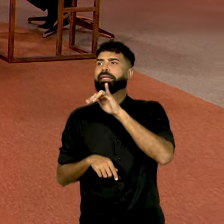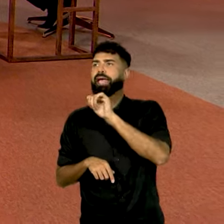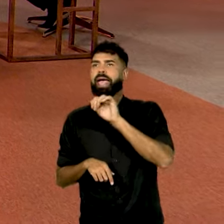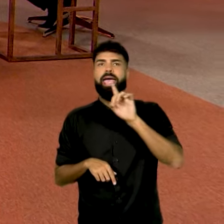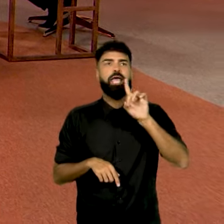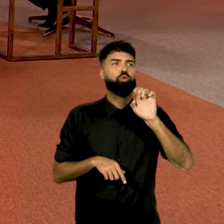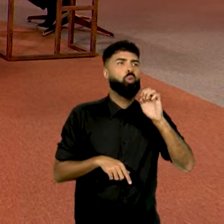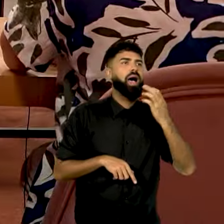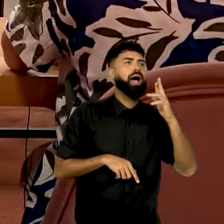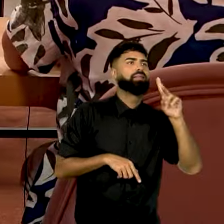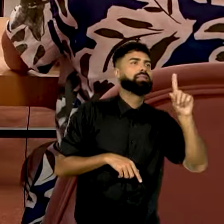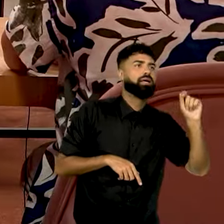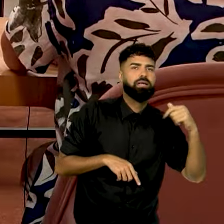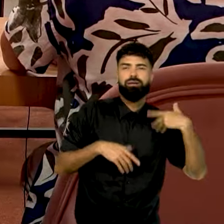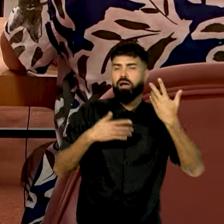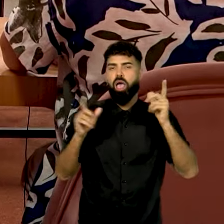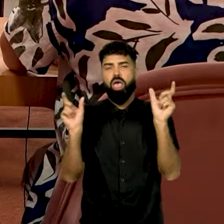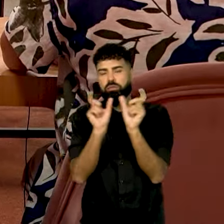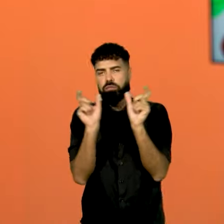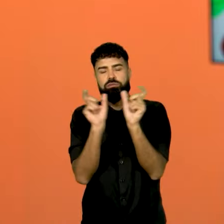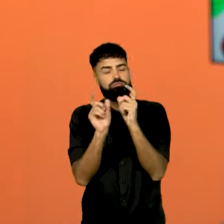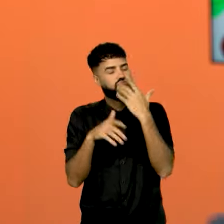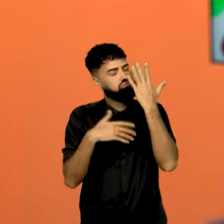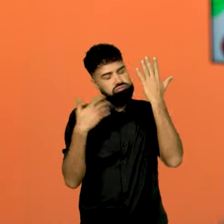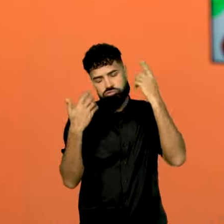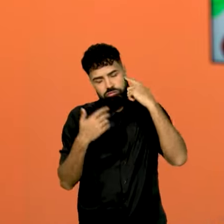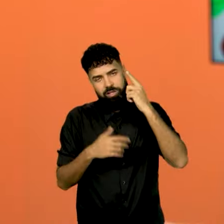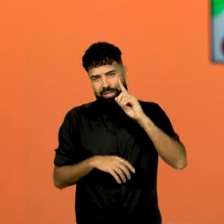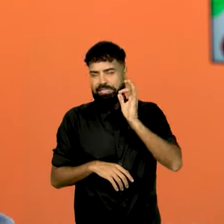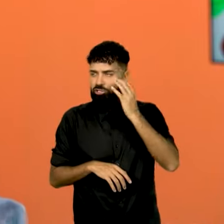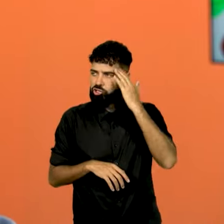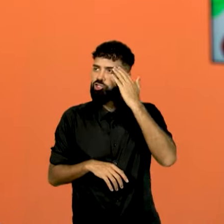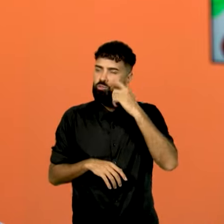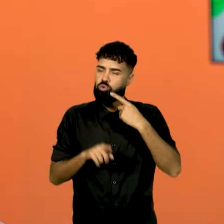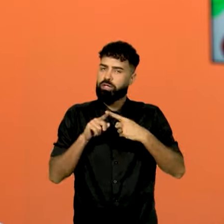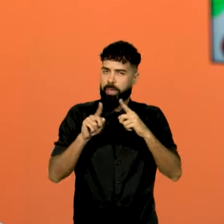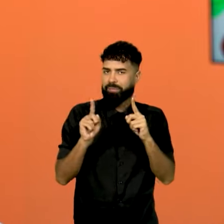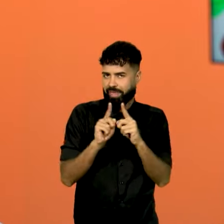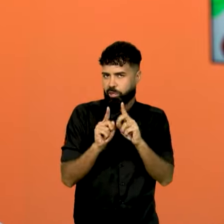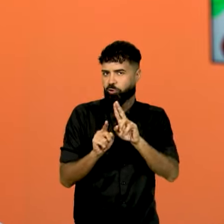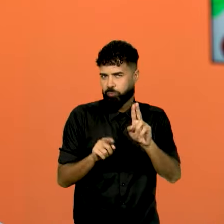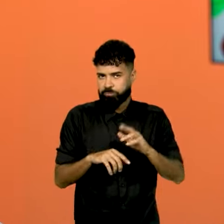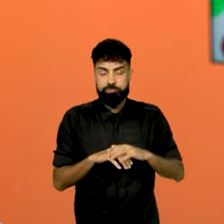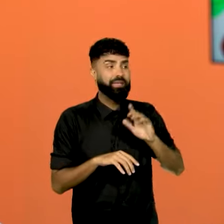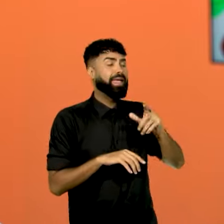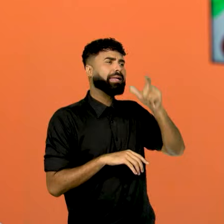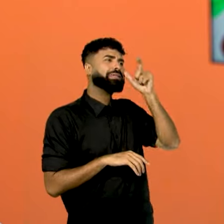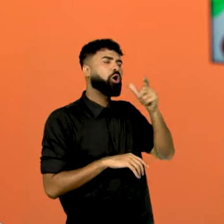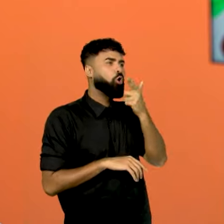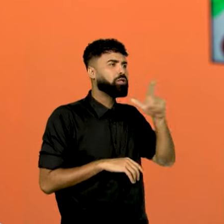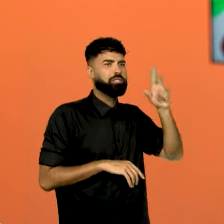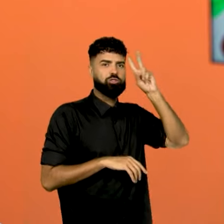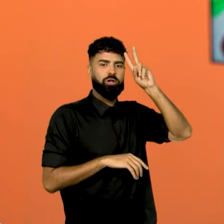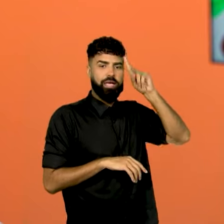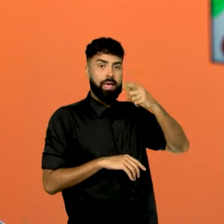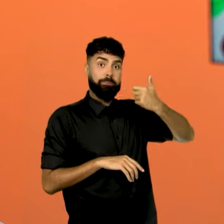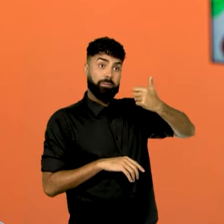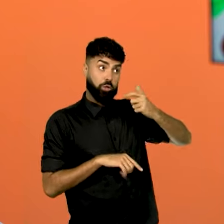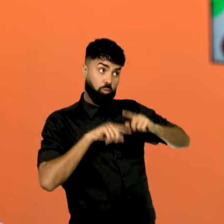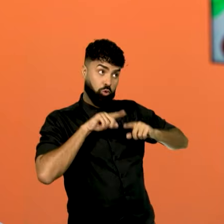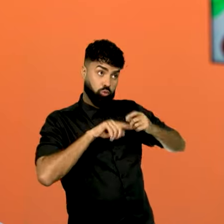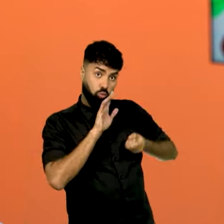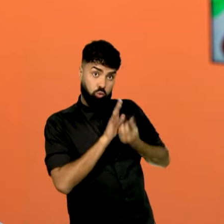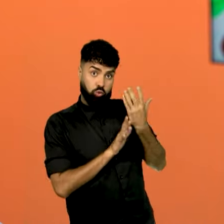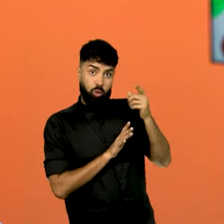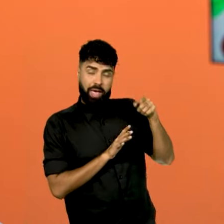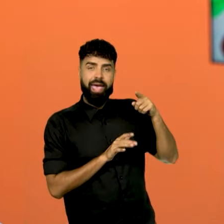Eduarda, Antonella. Não, aí já era, gente. Agora, vem cá, tem uma história também muito interessante, que o primeiro produto lançado por vocês foi inspirado numa